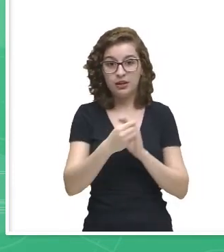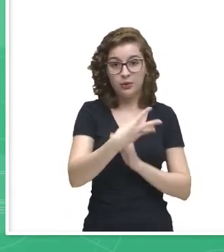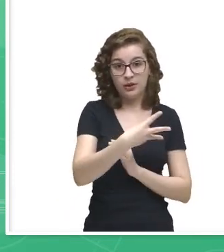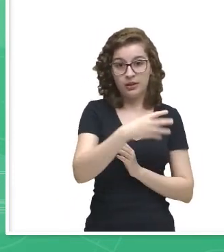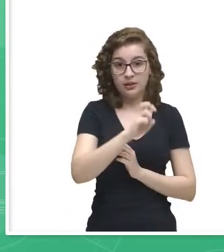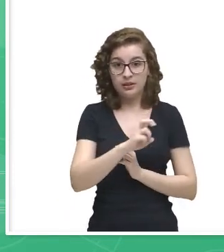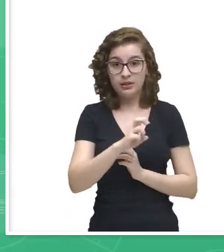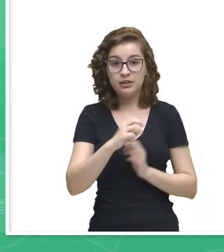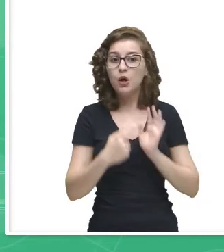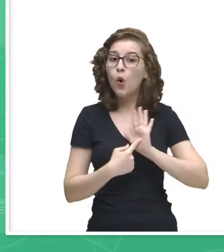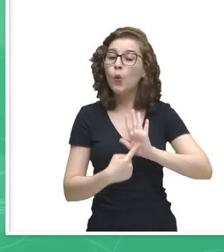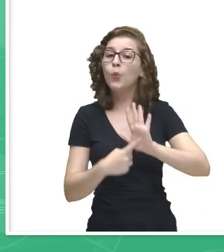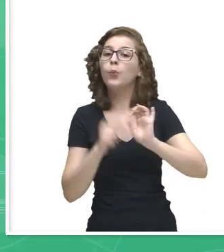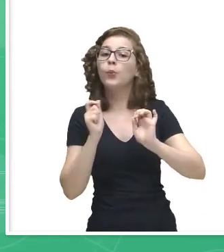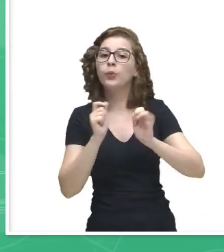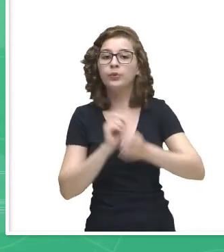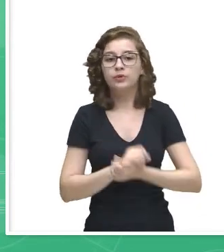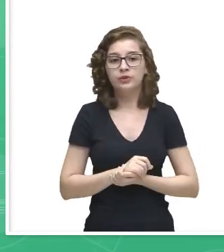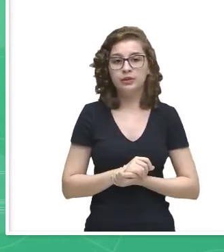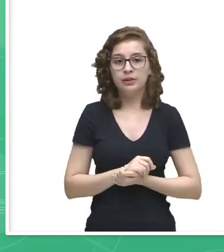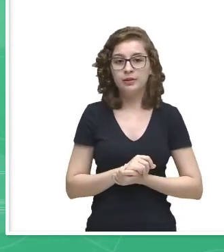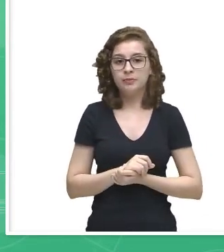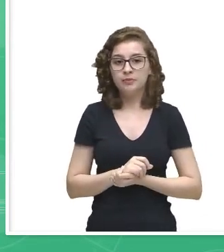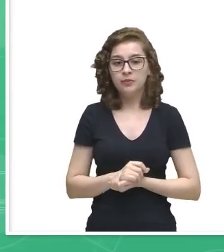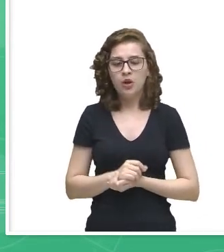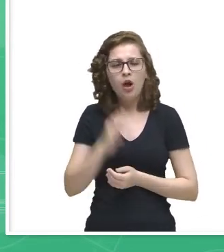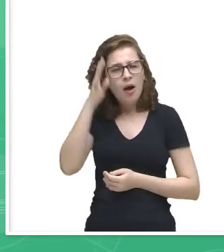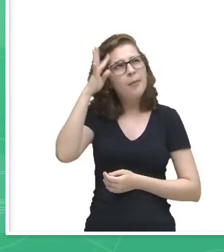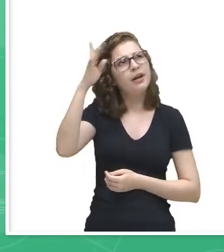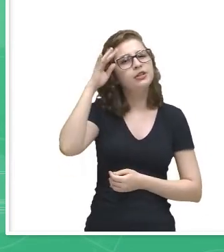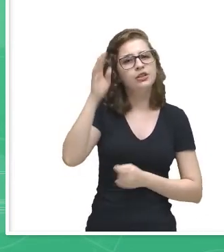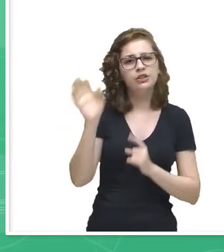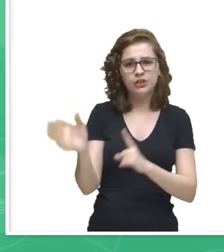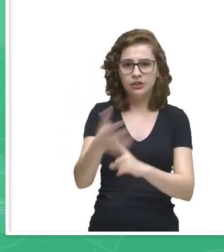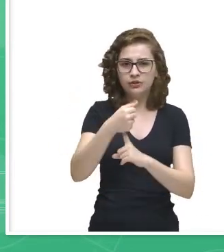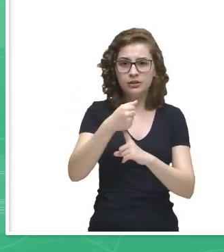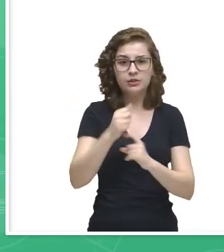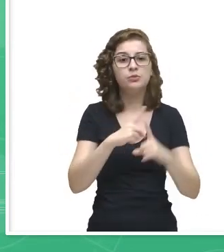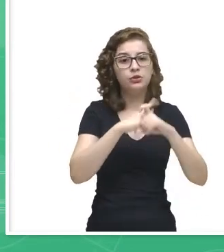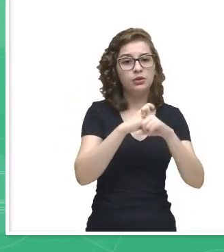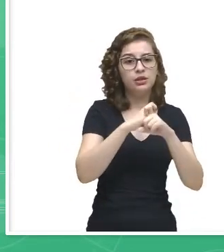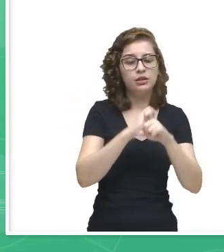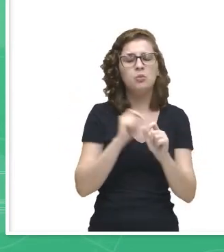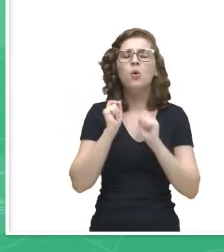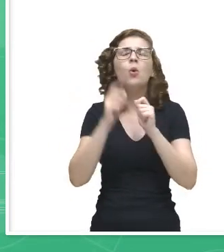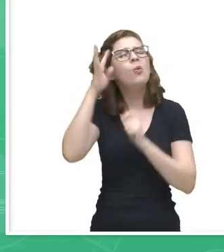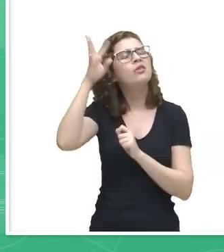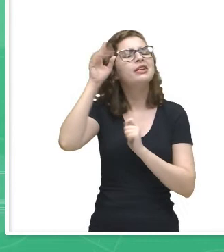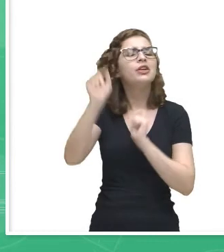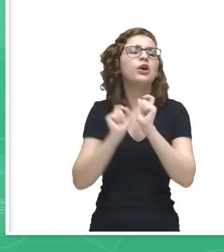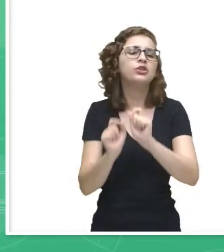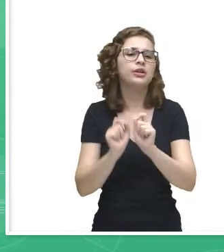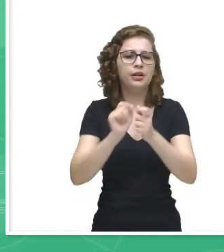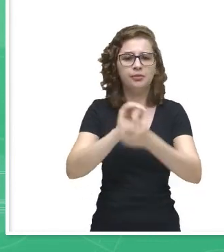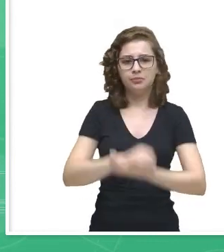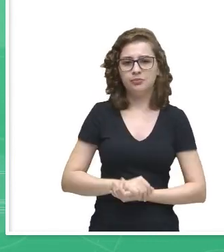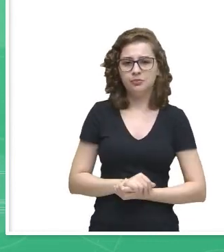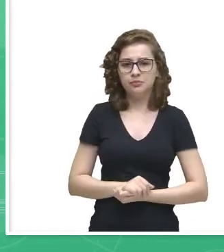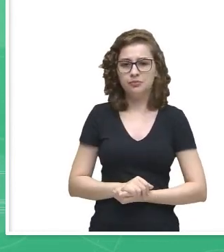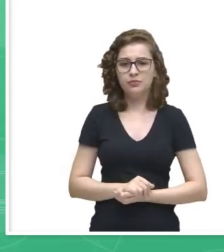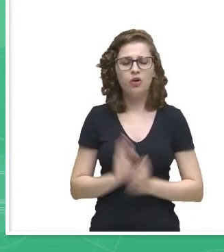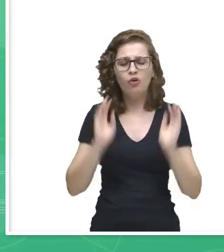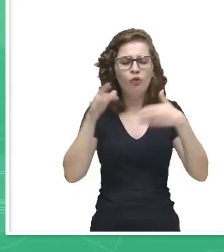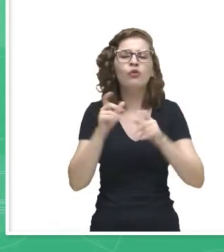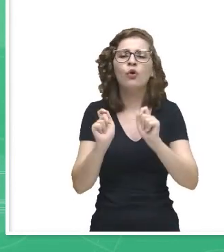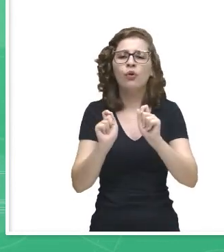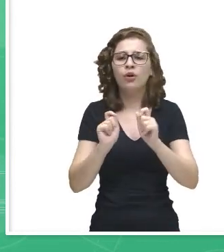um importante ideal vinculado pelo nazismo e pelo fascismo. Que ideal seria esse? Então vocês ficam